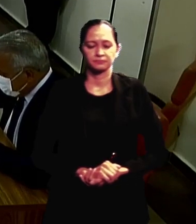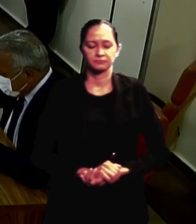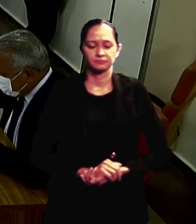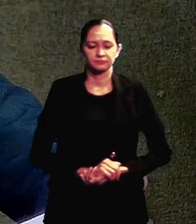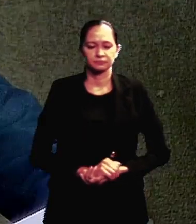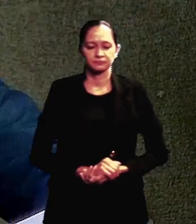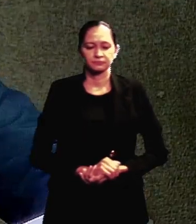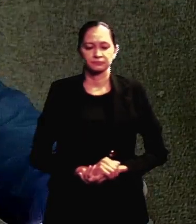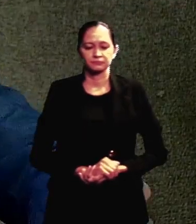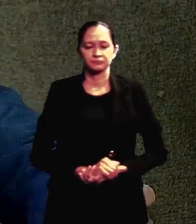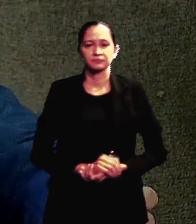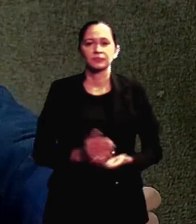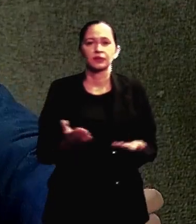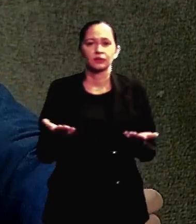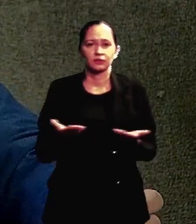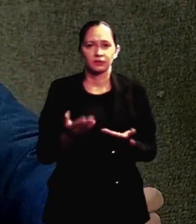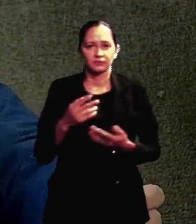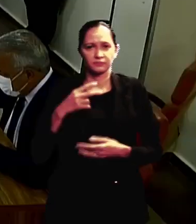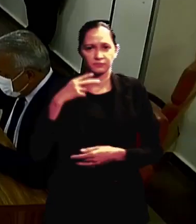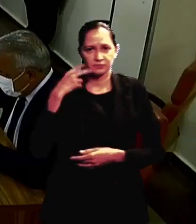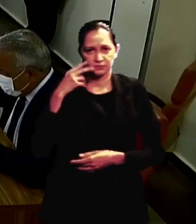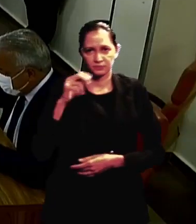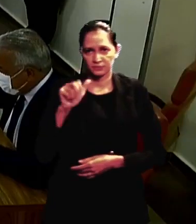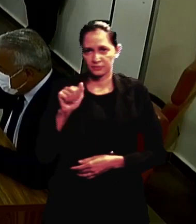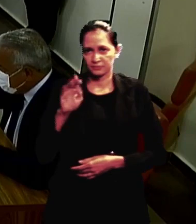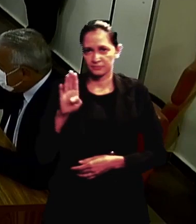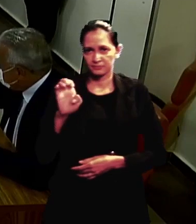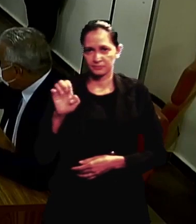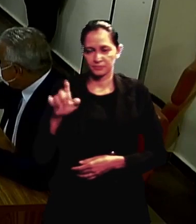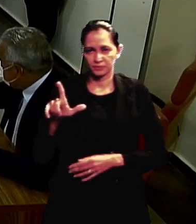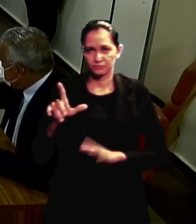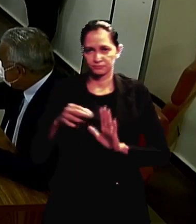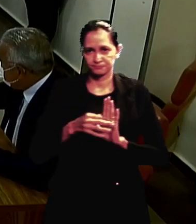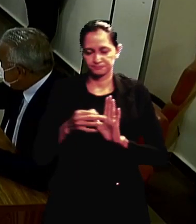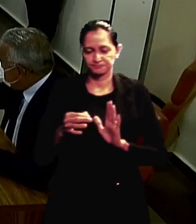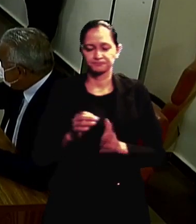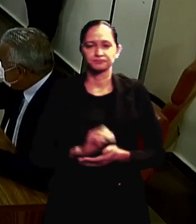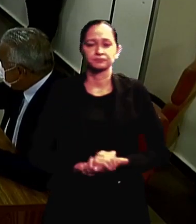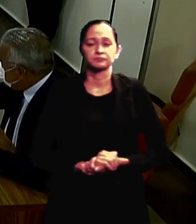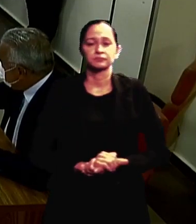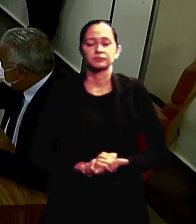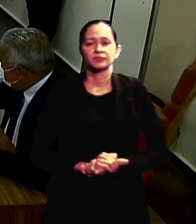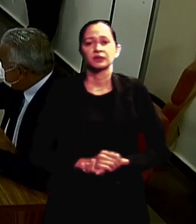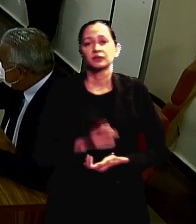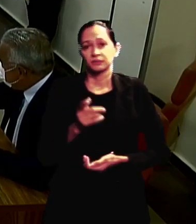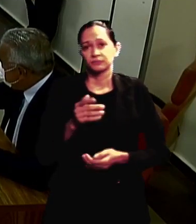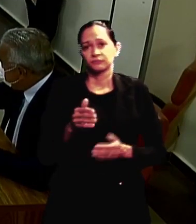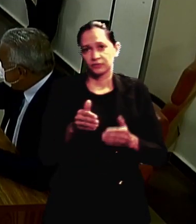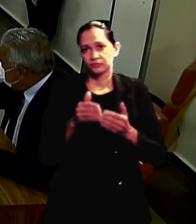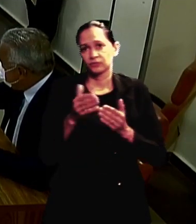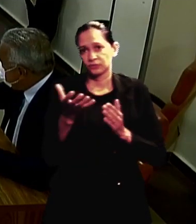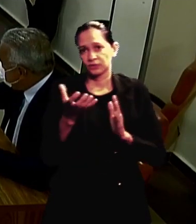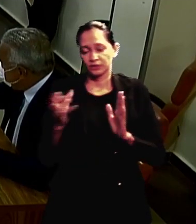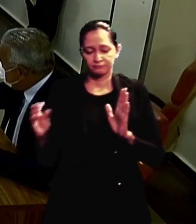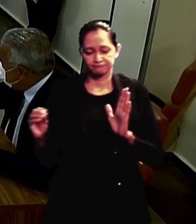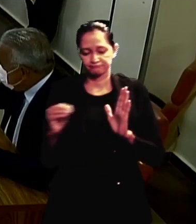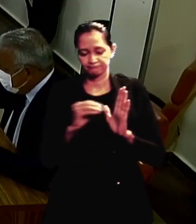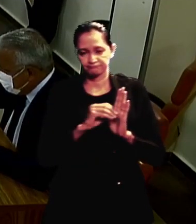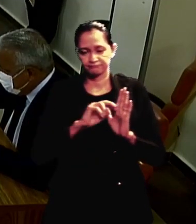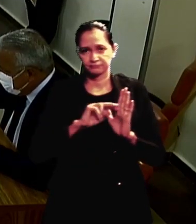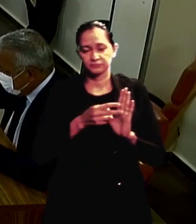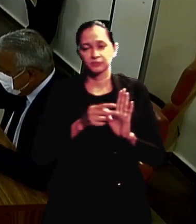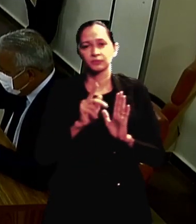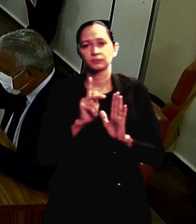Portanto, vereador Abel com a palavra. Presidente, quero aqui pedir a inclusão e versão de pauta do